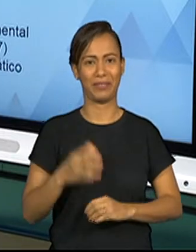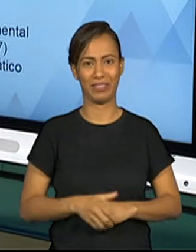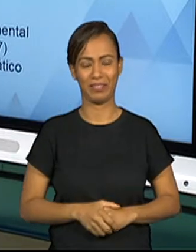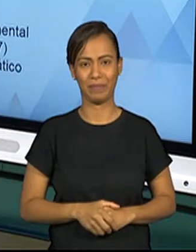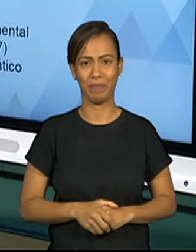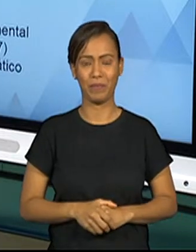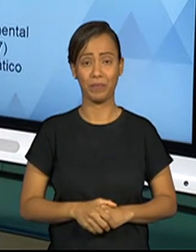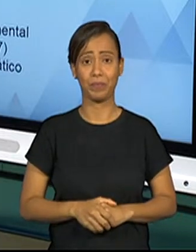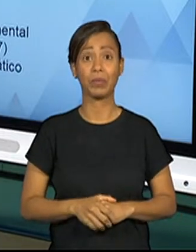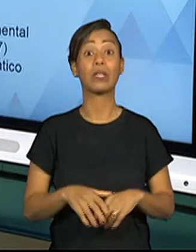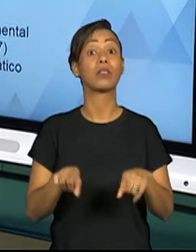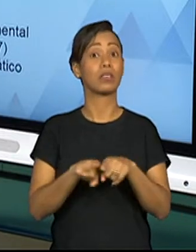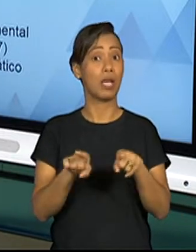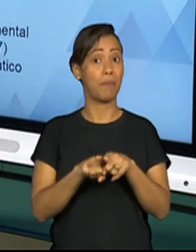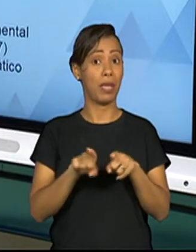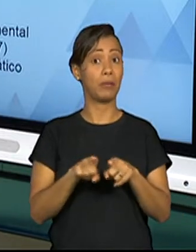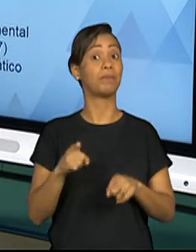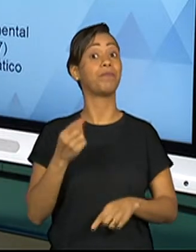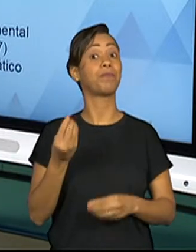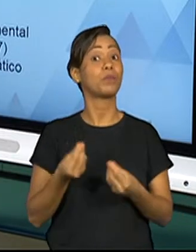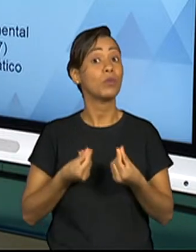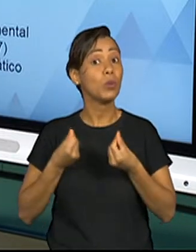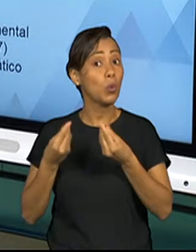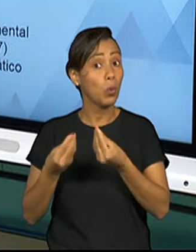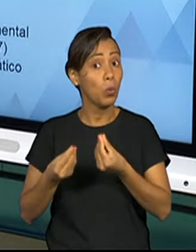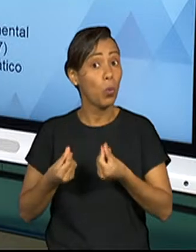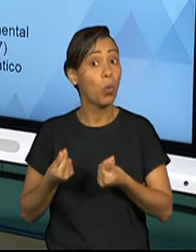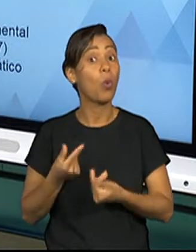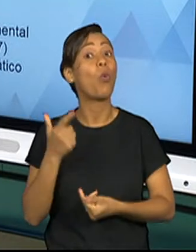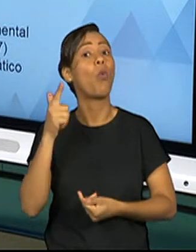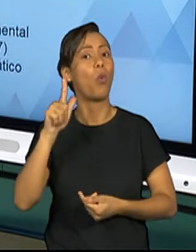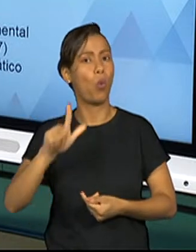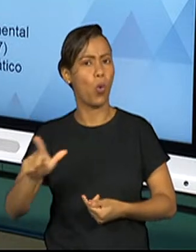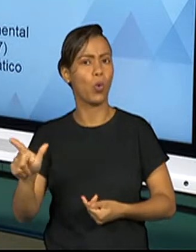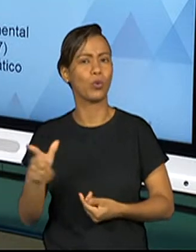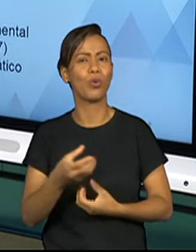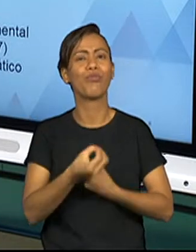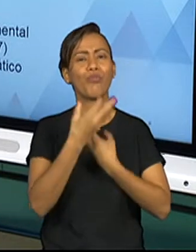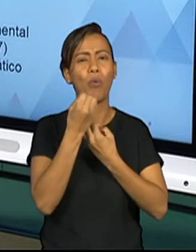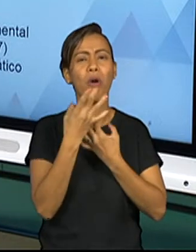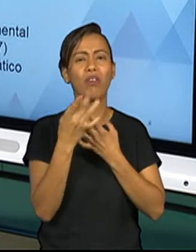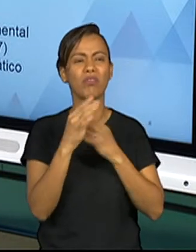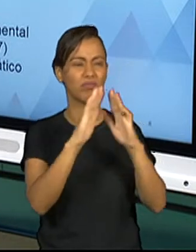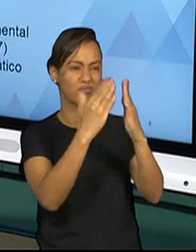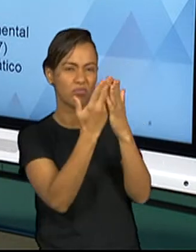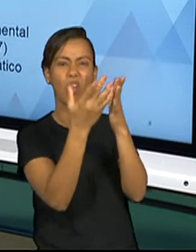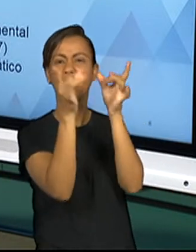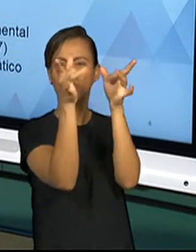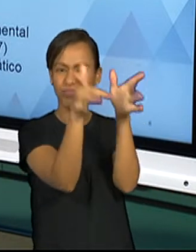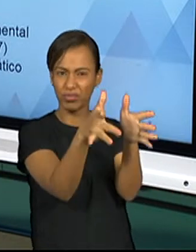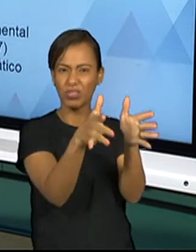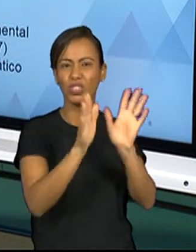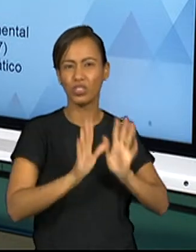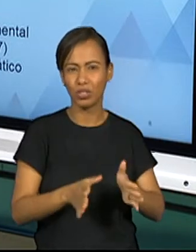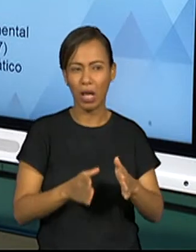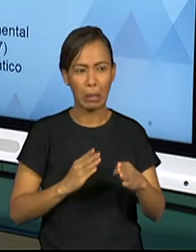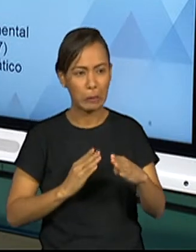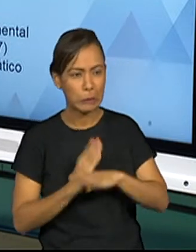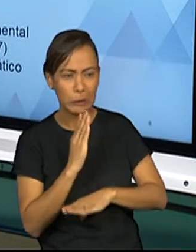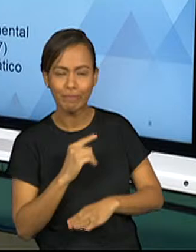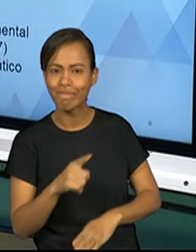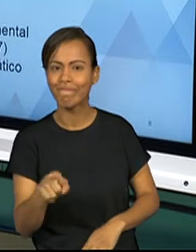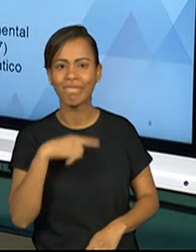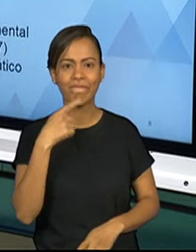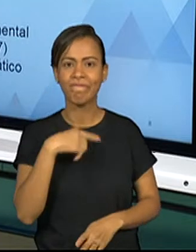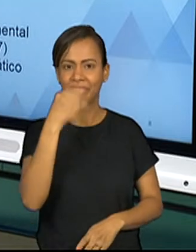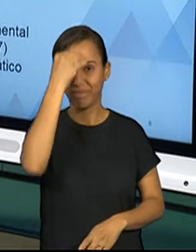qualidade, já que existe um dos dados que é o dado da evasão, o dado da repetência, que faz parte, né,